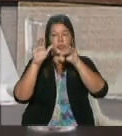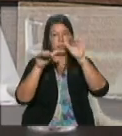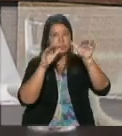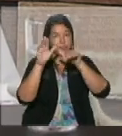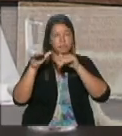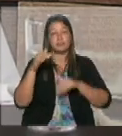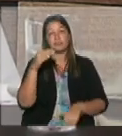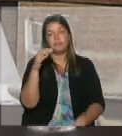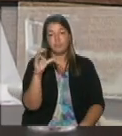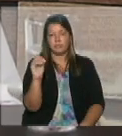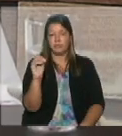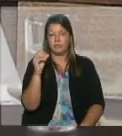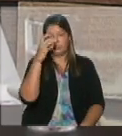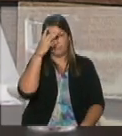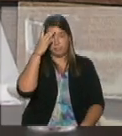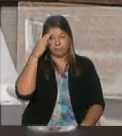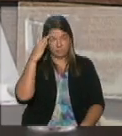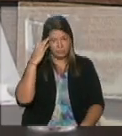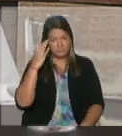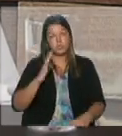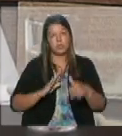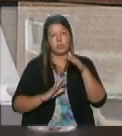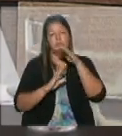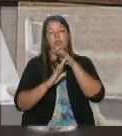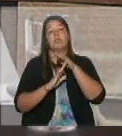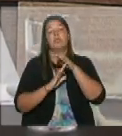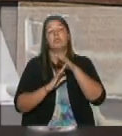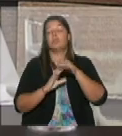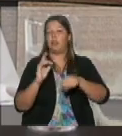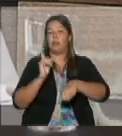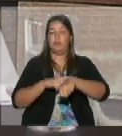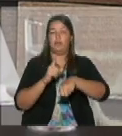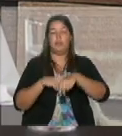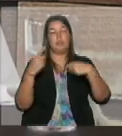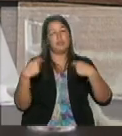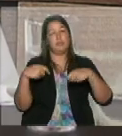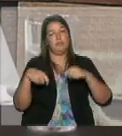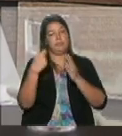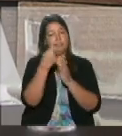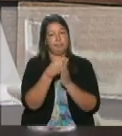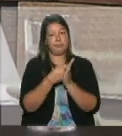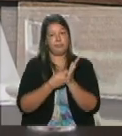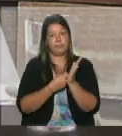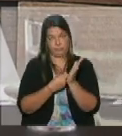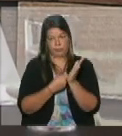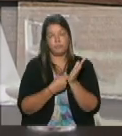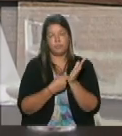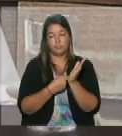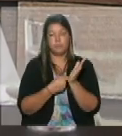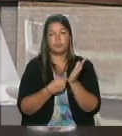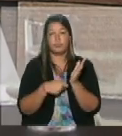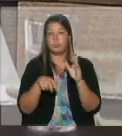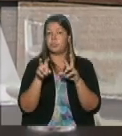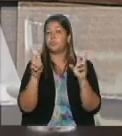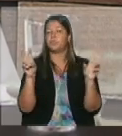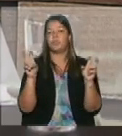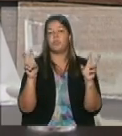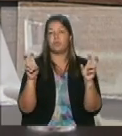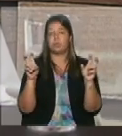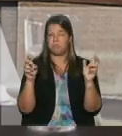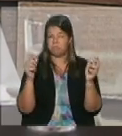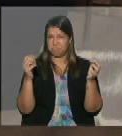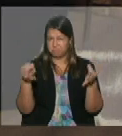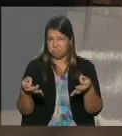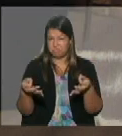10 finalistas para fazer um novo texto lá na hora, entende? Então, para... Com um tema